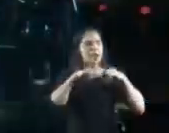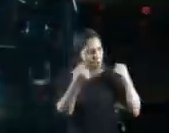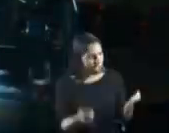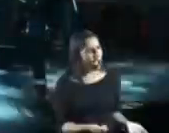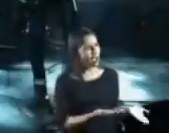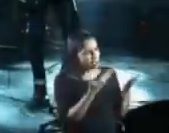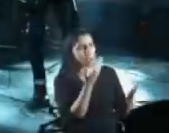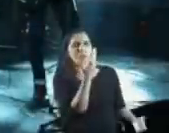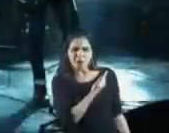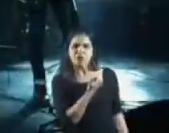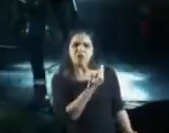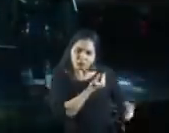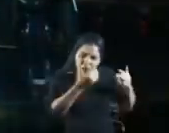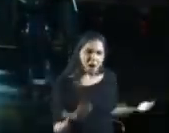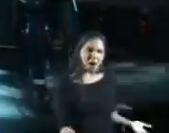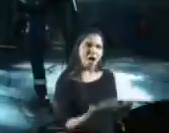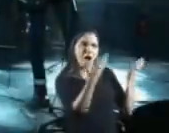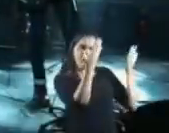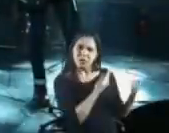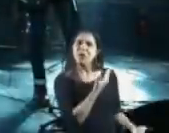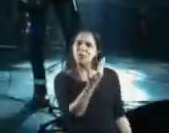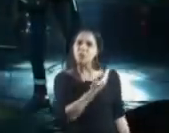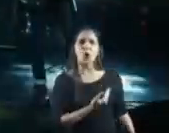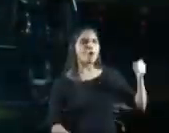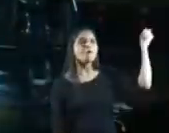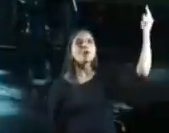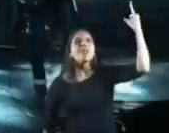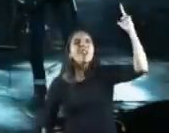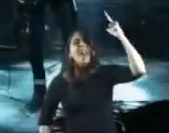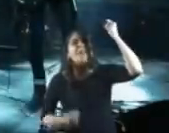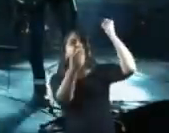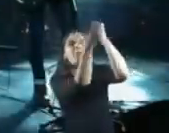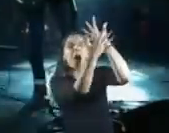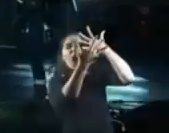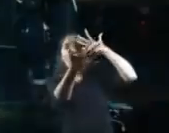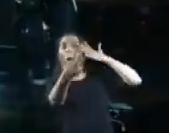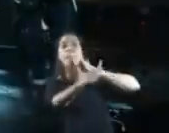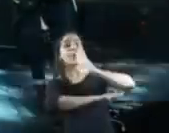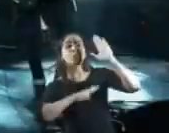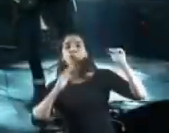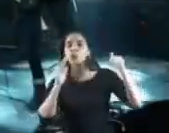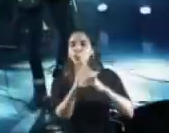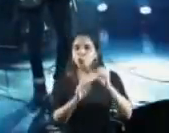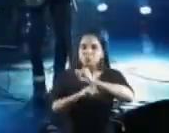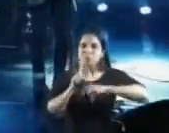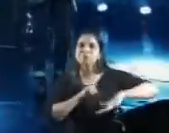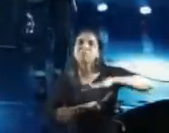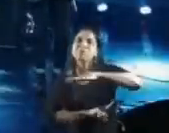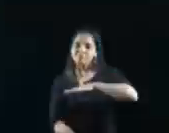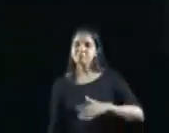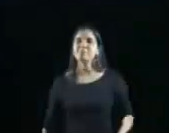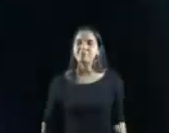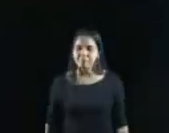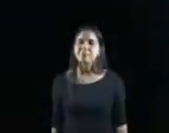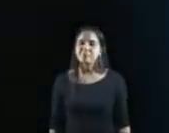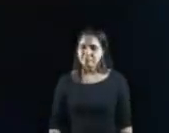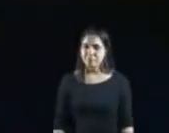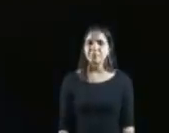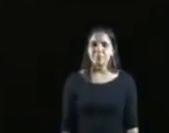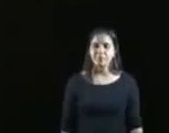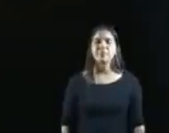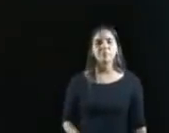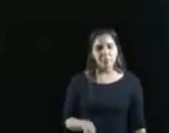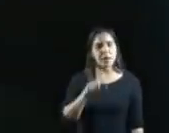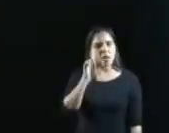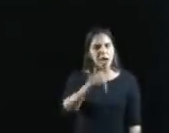Avante, camarada, avante, camarada, e o sol brilhará pra todos nós. Ergue da